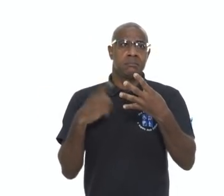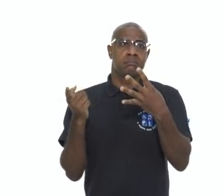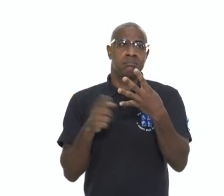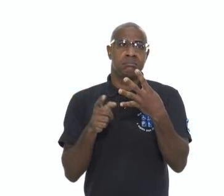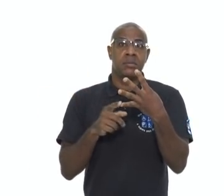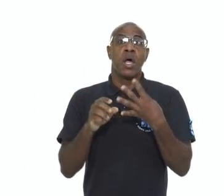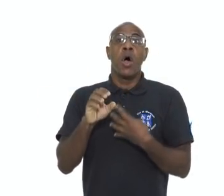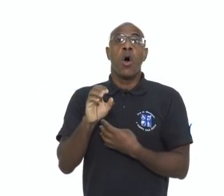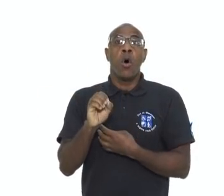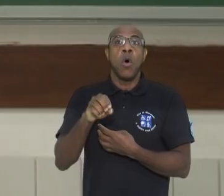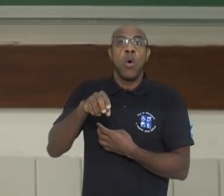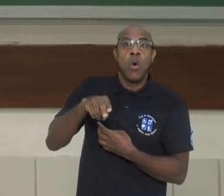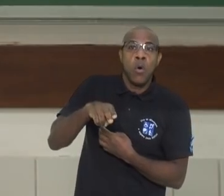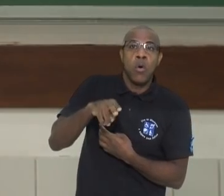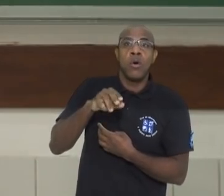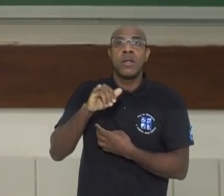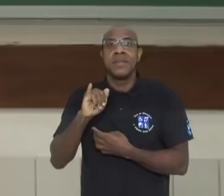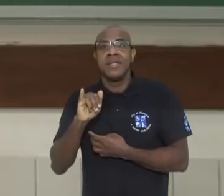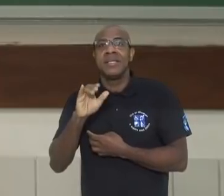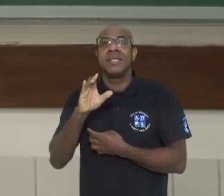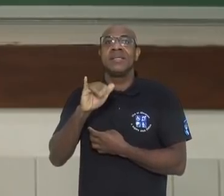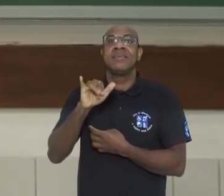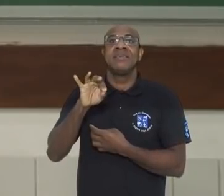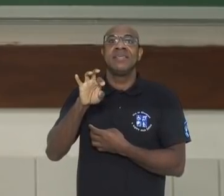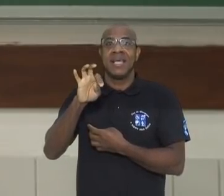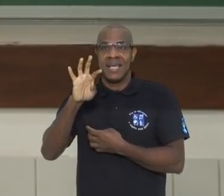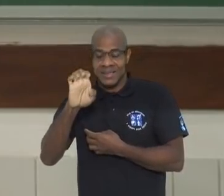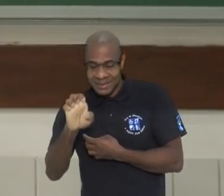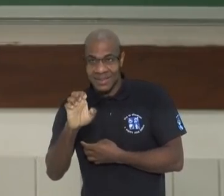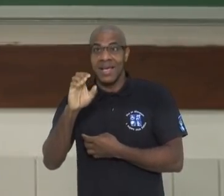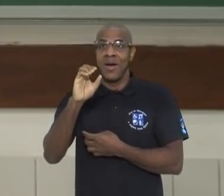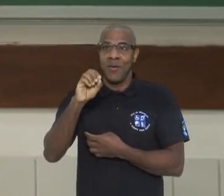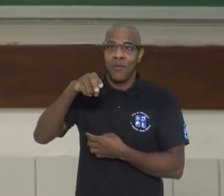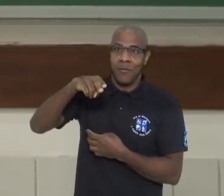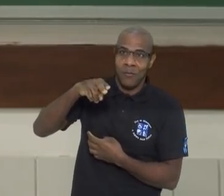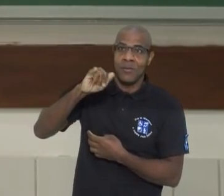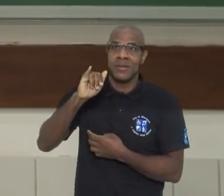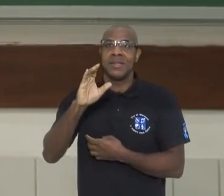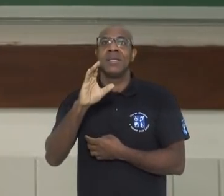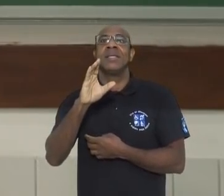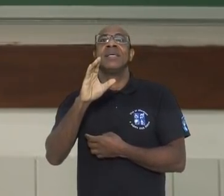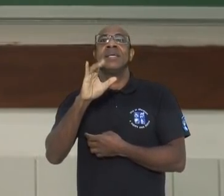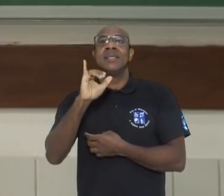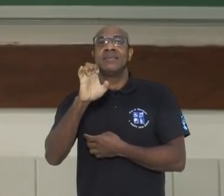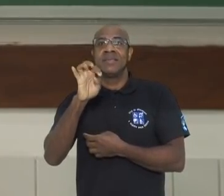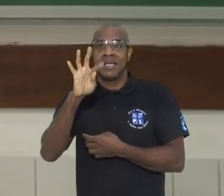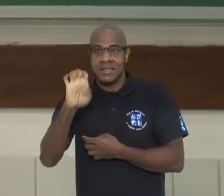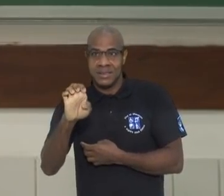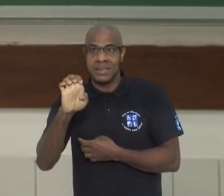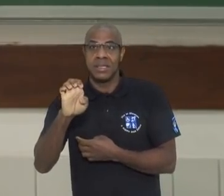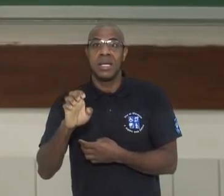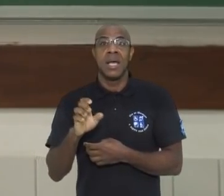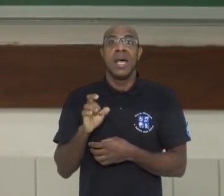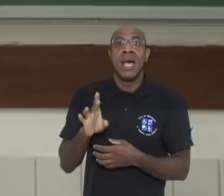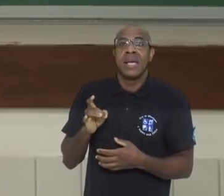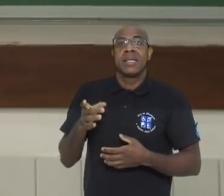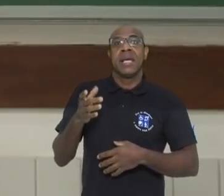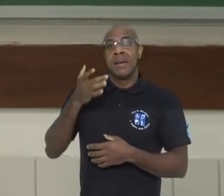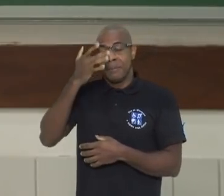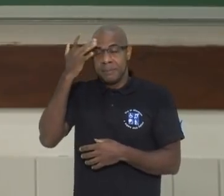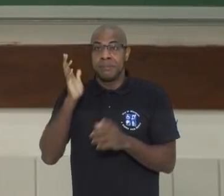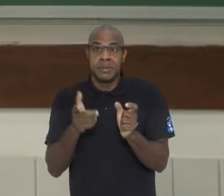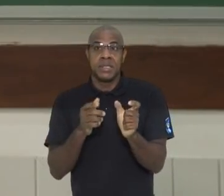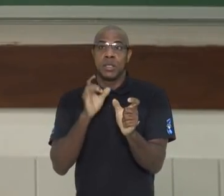ele pode participar da história, ser primeira pessoa, ou pode apenas contar